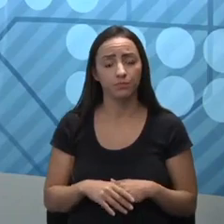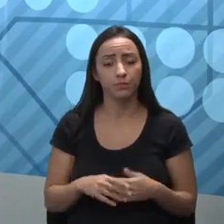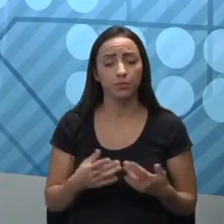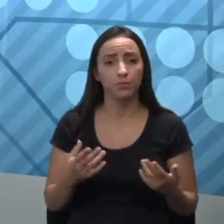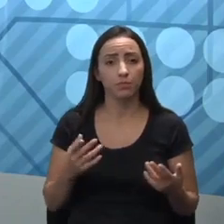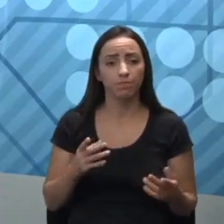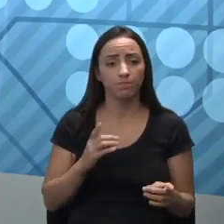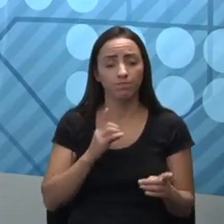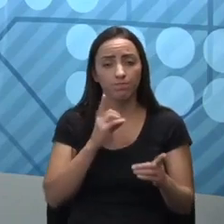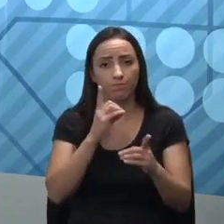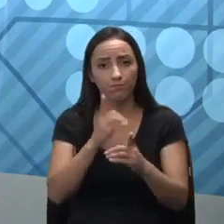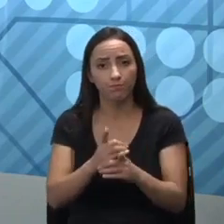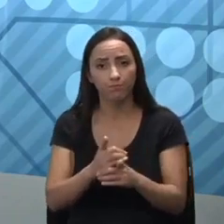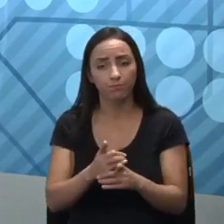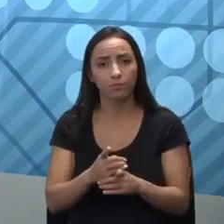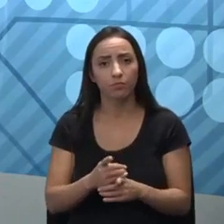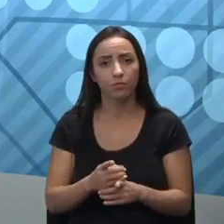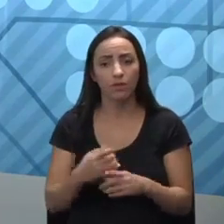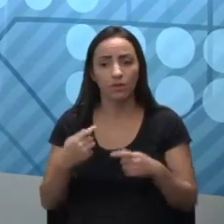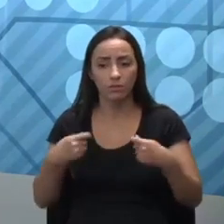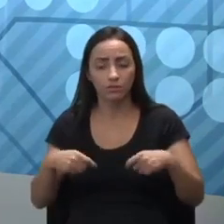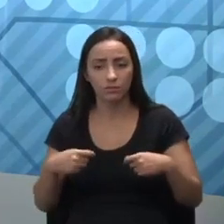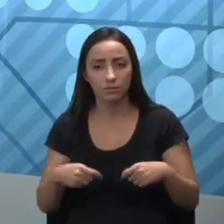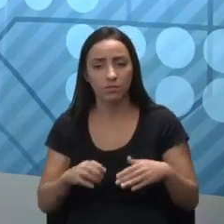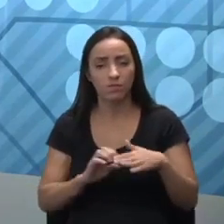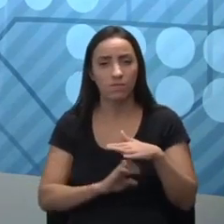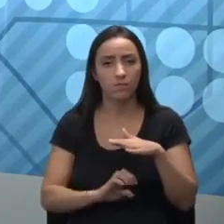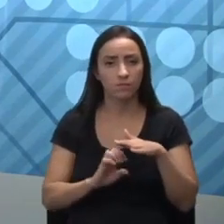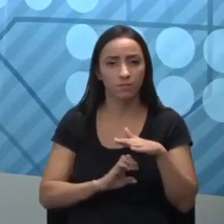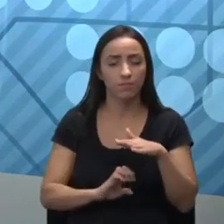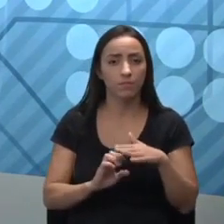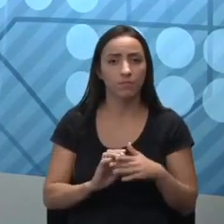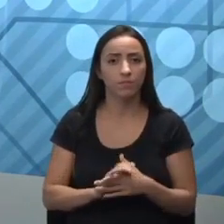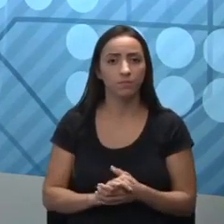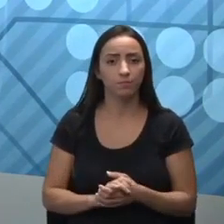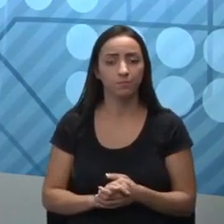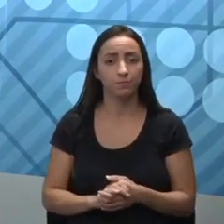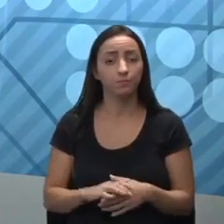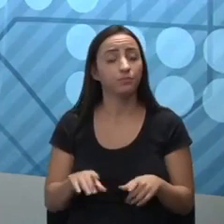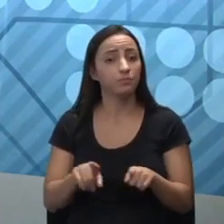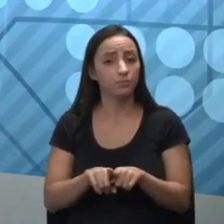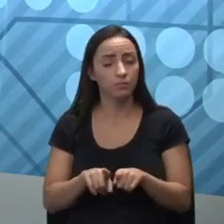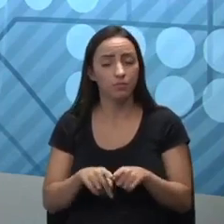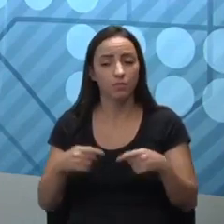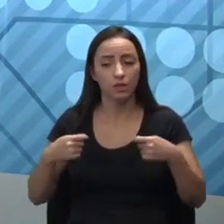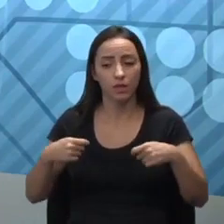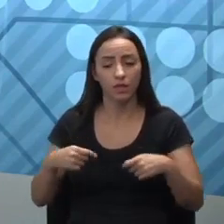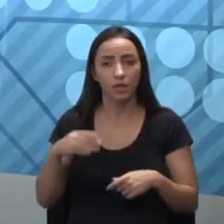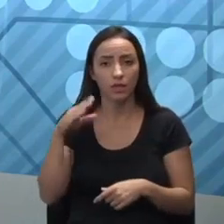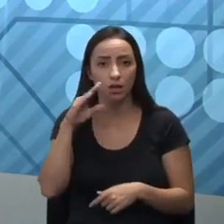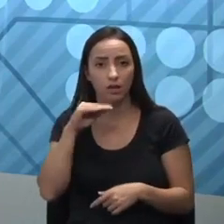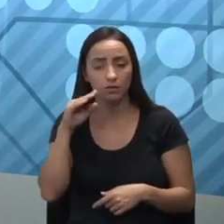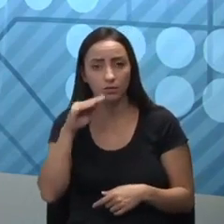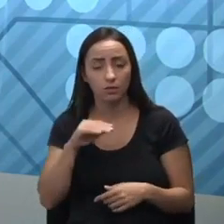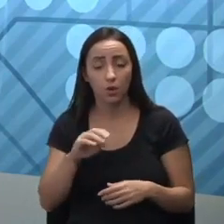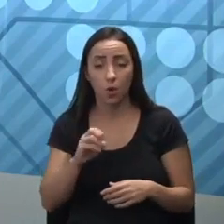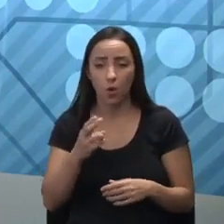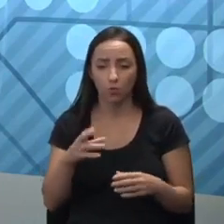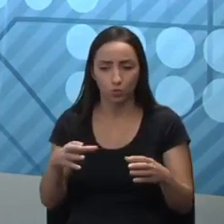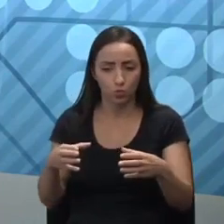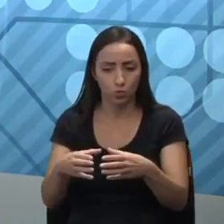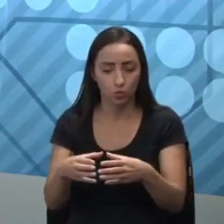aí, né, as necessidades da empresa, as necessidades do indivíduo ou de determinado